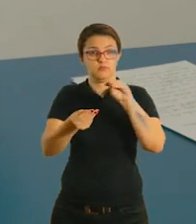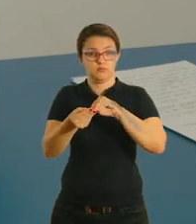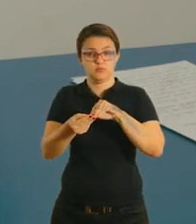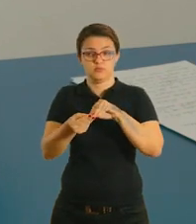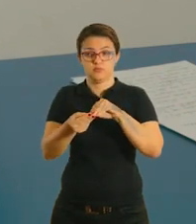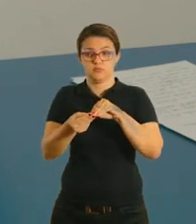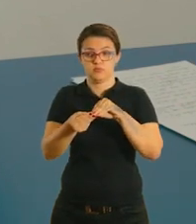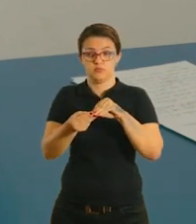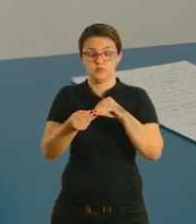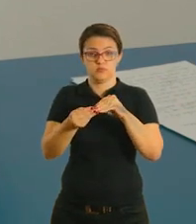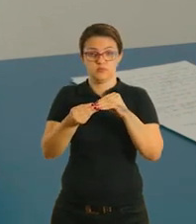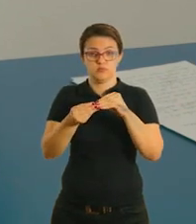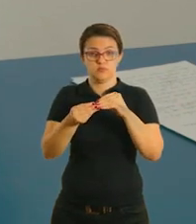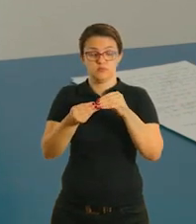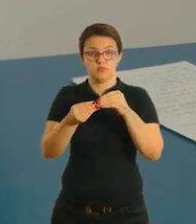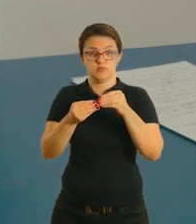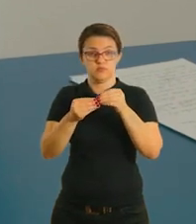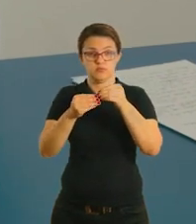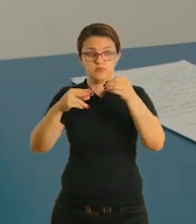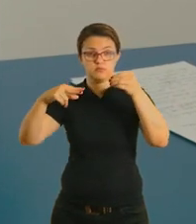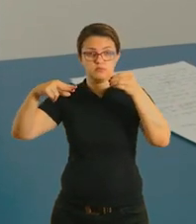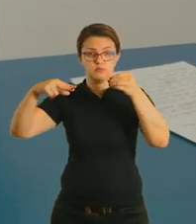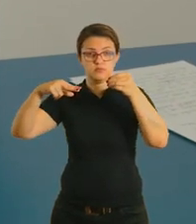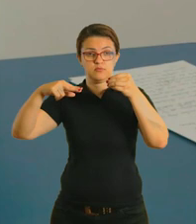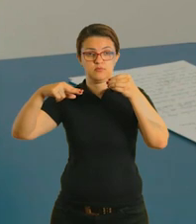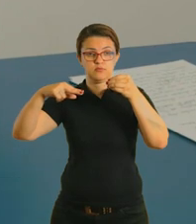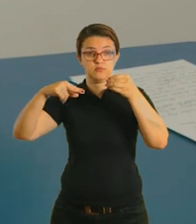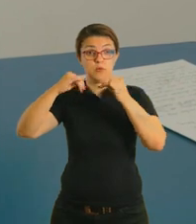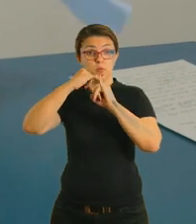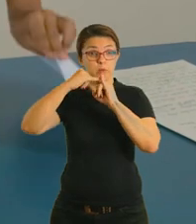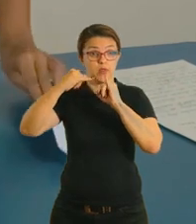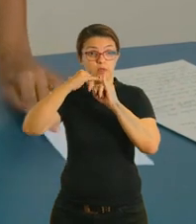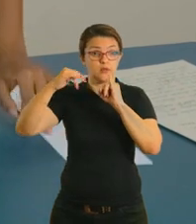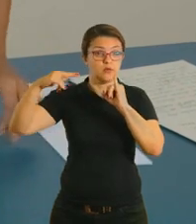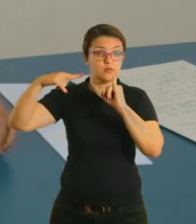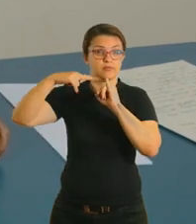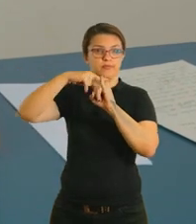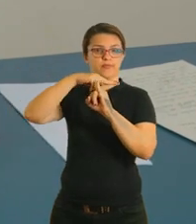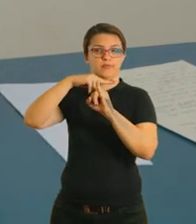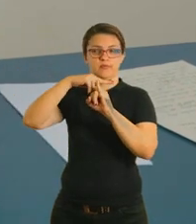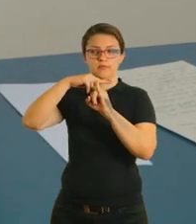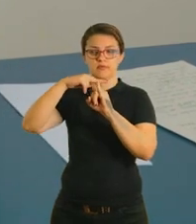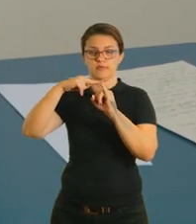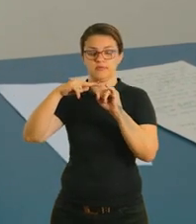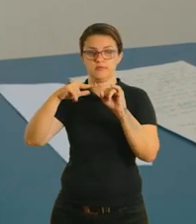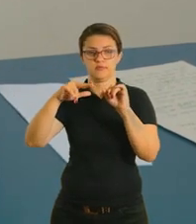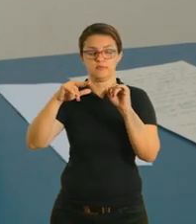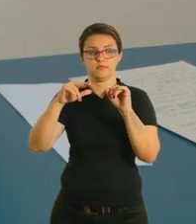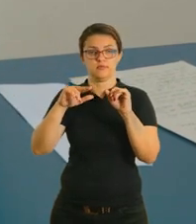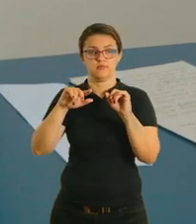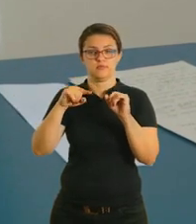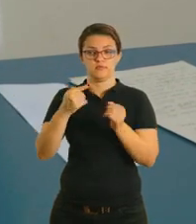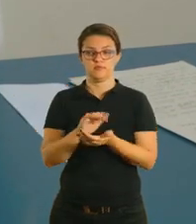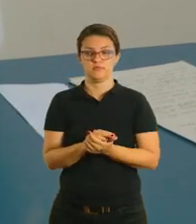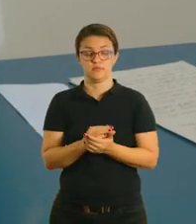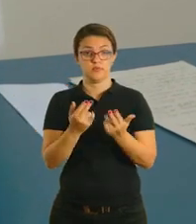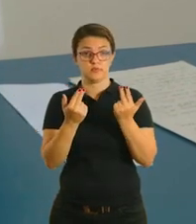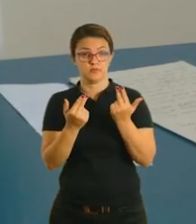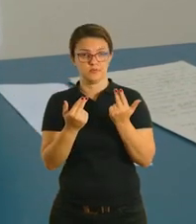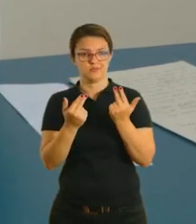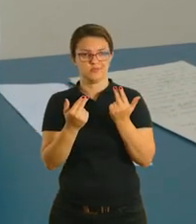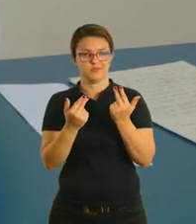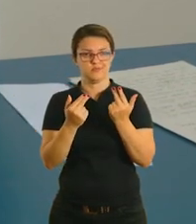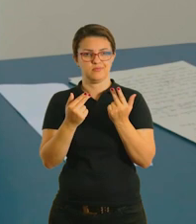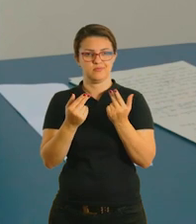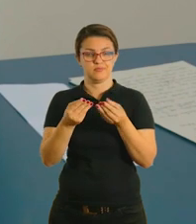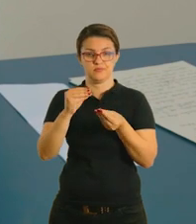vai abrir a folha e pega uma tesoura e recorta aqui no meio, certo? Quando recortar, ó, vocês terão